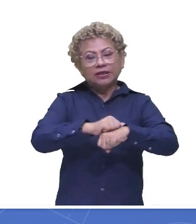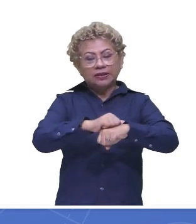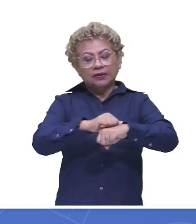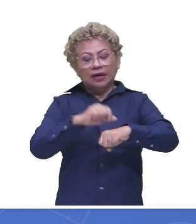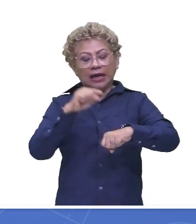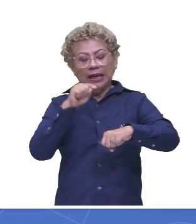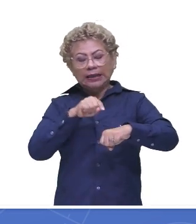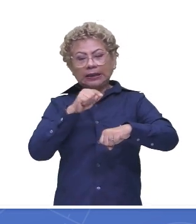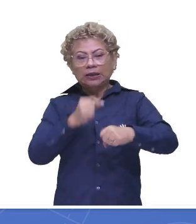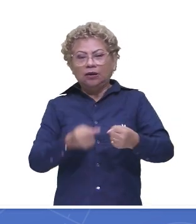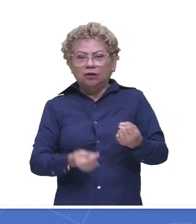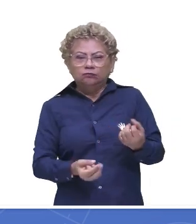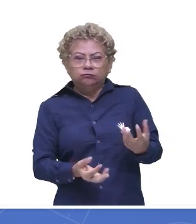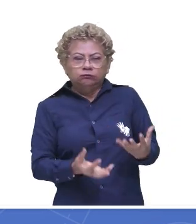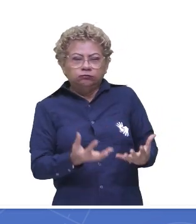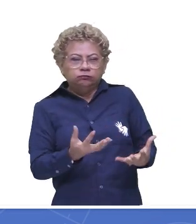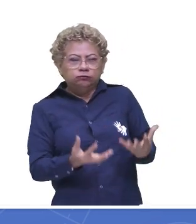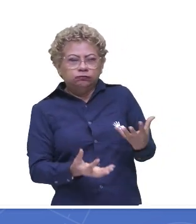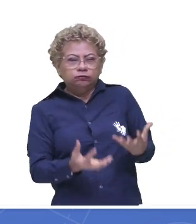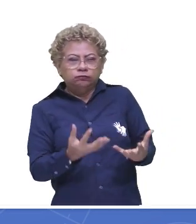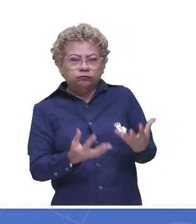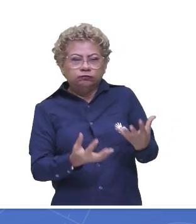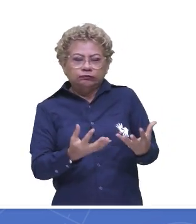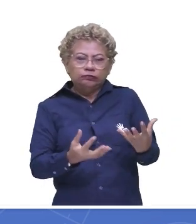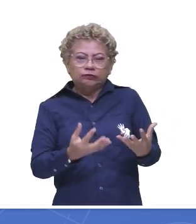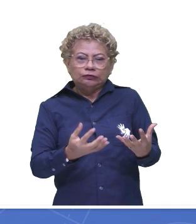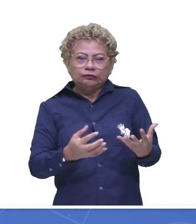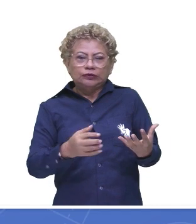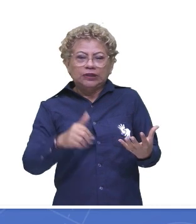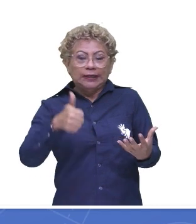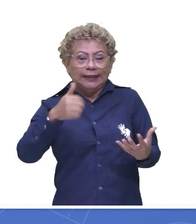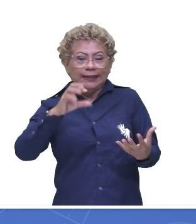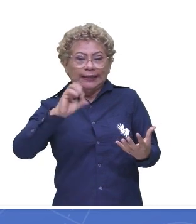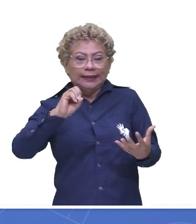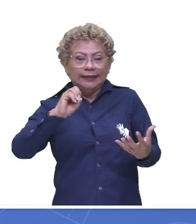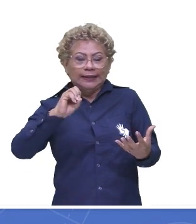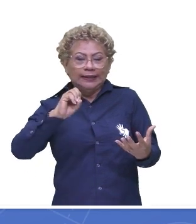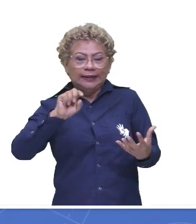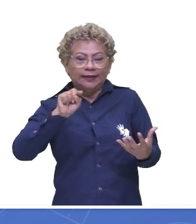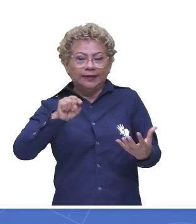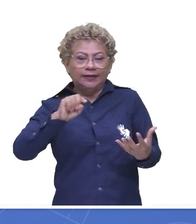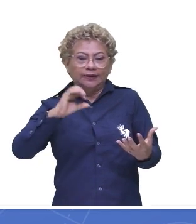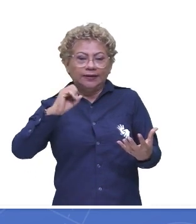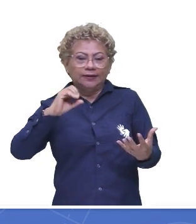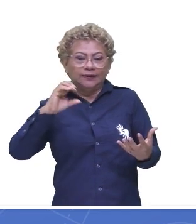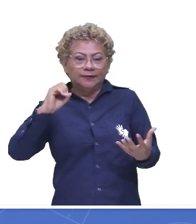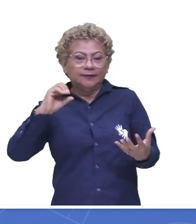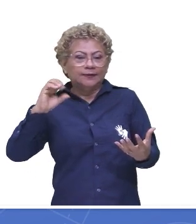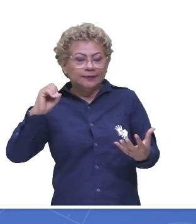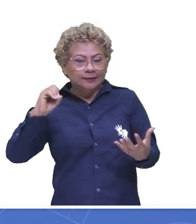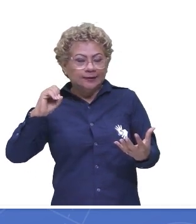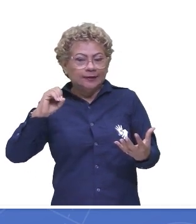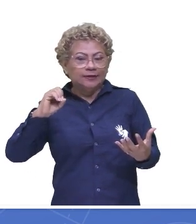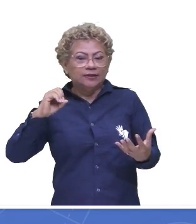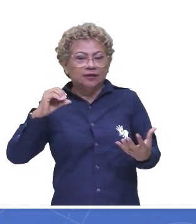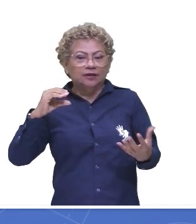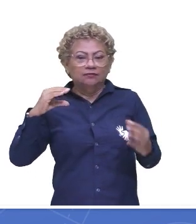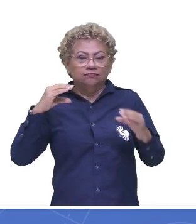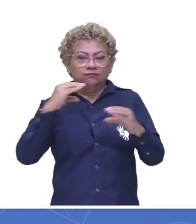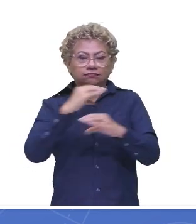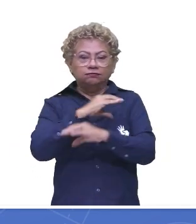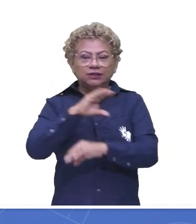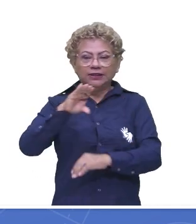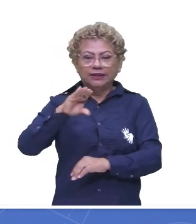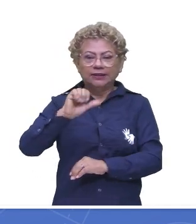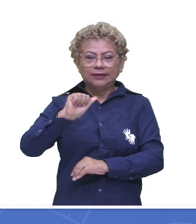latente fornecida é 10.000 calorias. Então aqui já é o nosso quantidade de calor. Sabendo que o gelo se